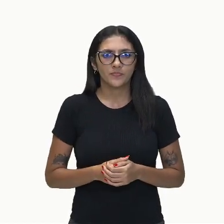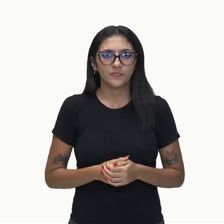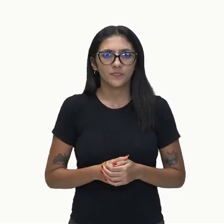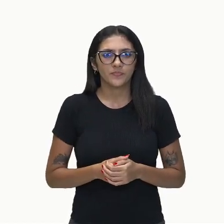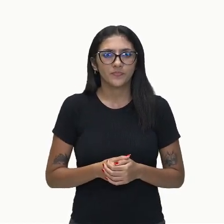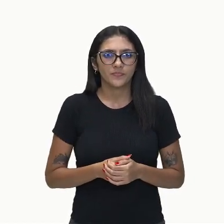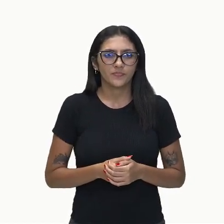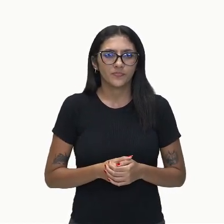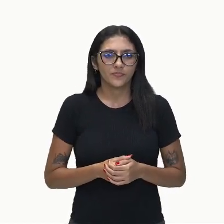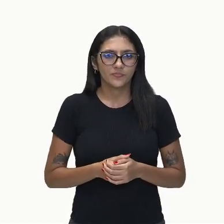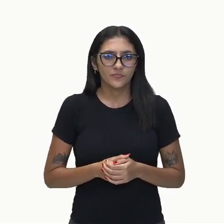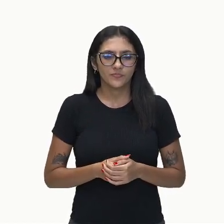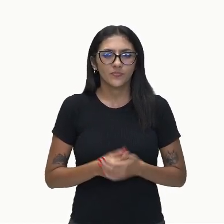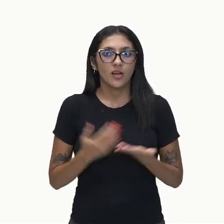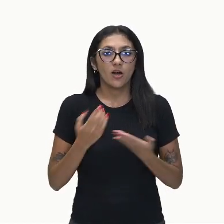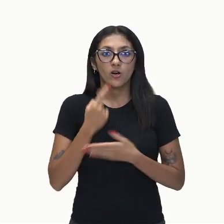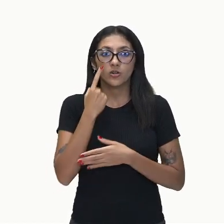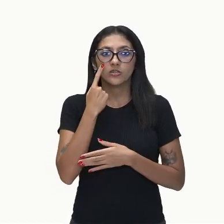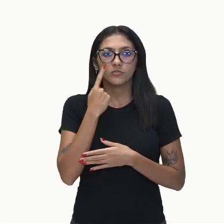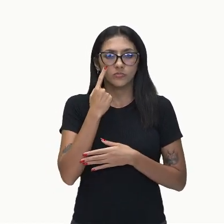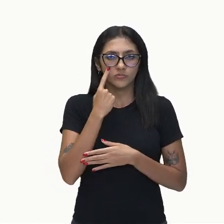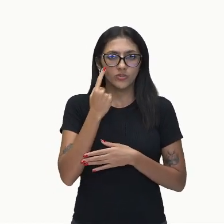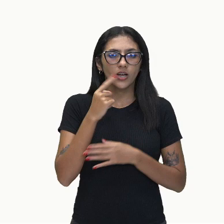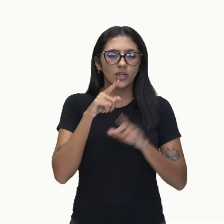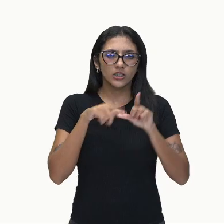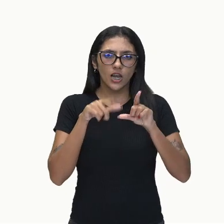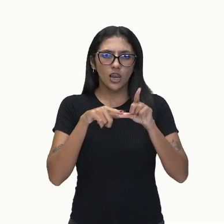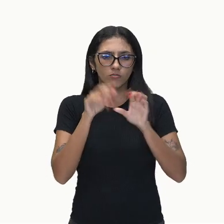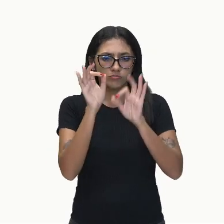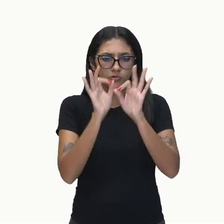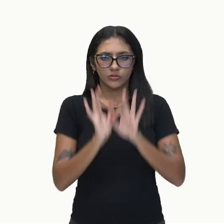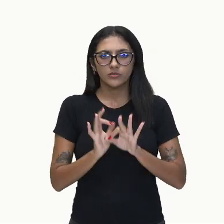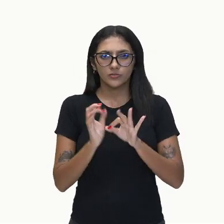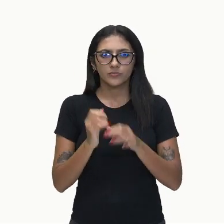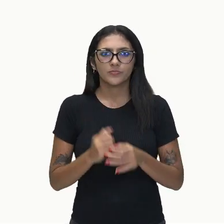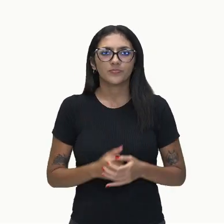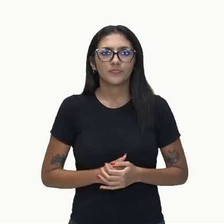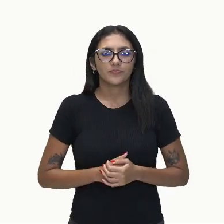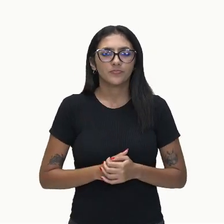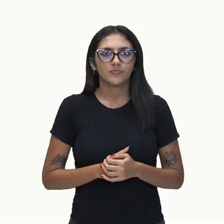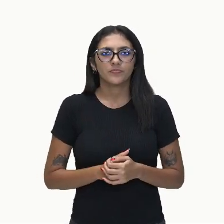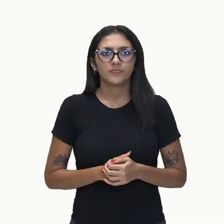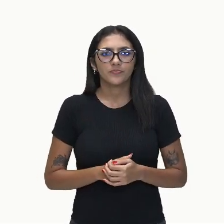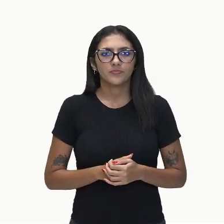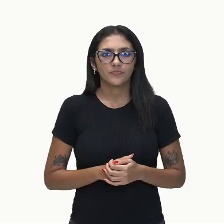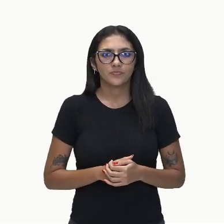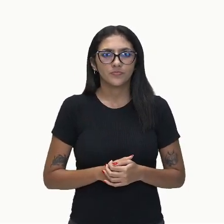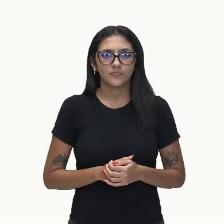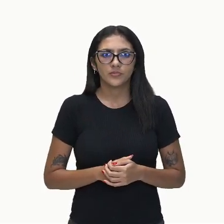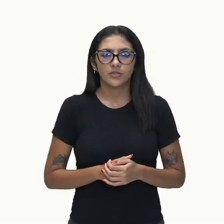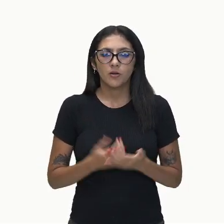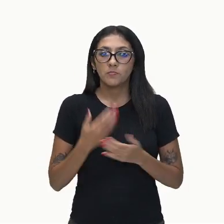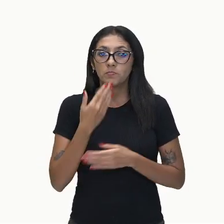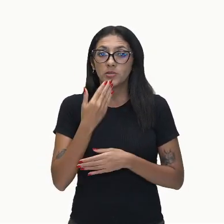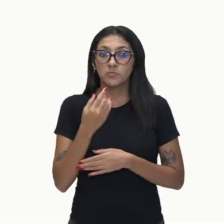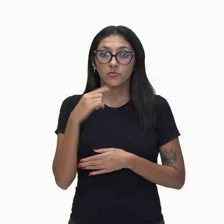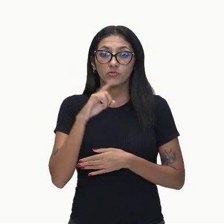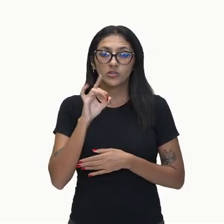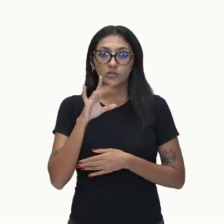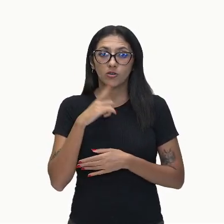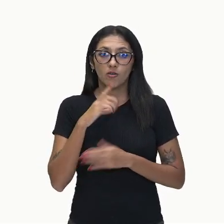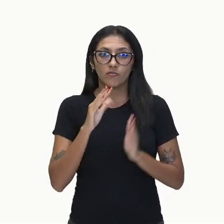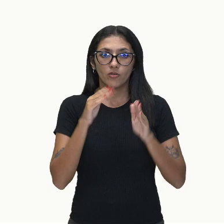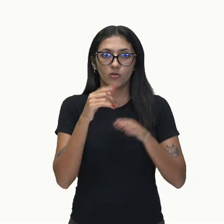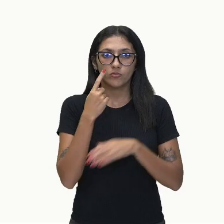agora as partes que compõem, né? Então, eu pedi para vocês se aterem somente a essa parte aqui,